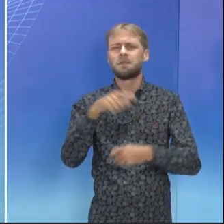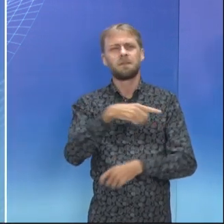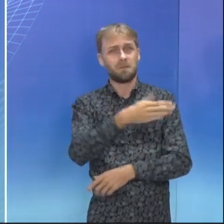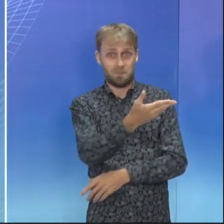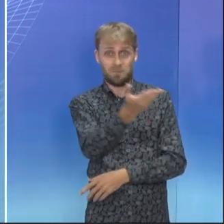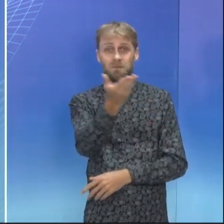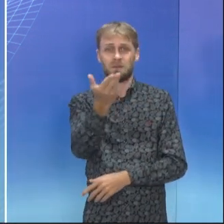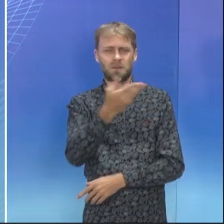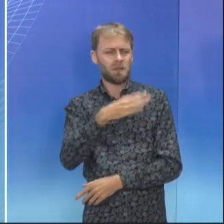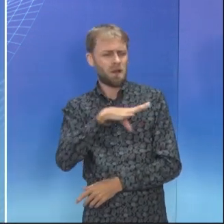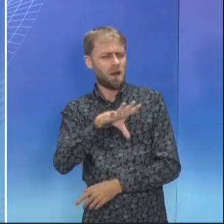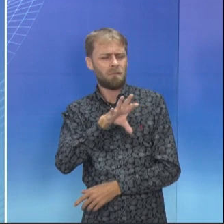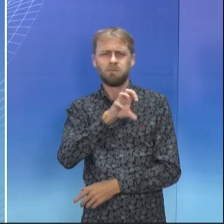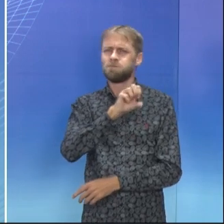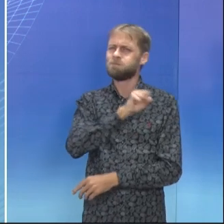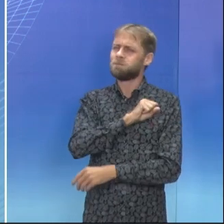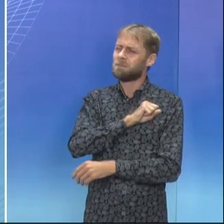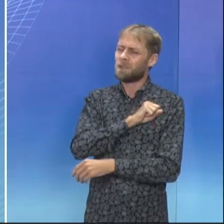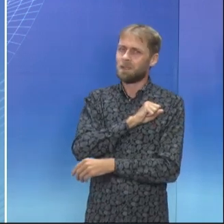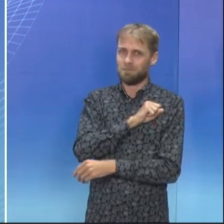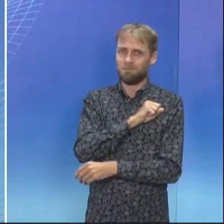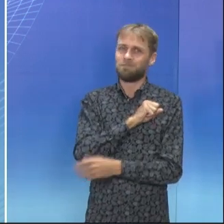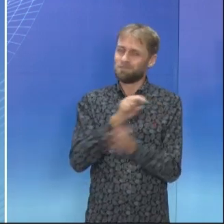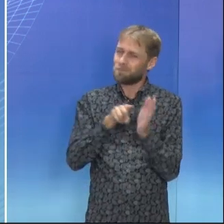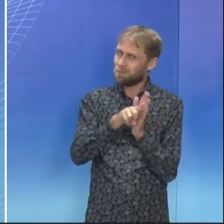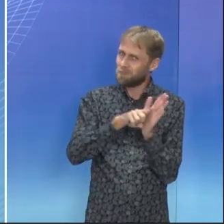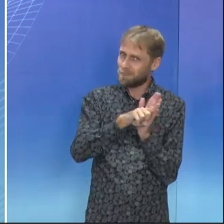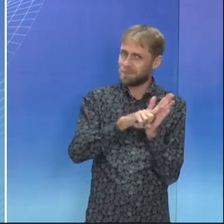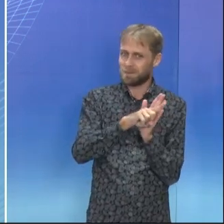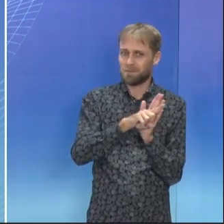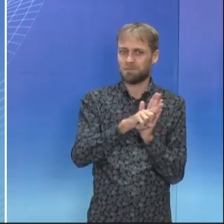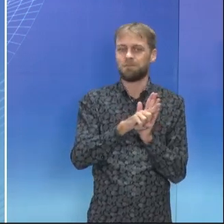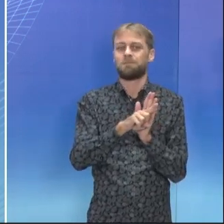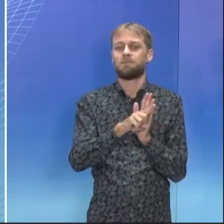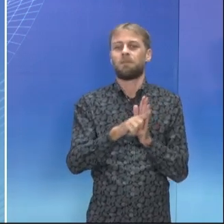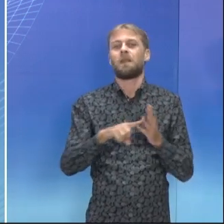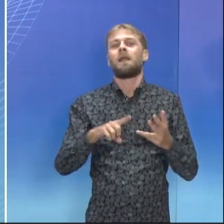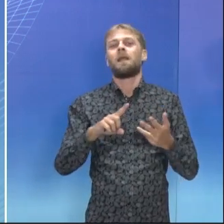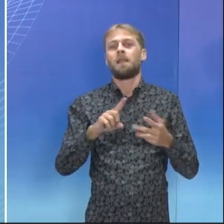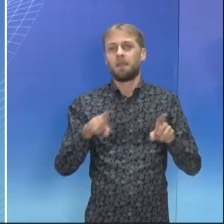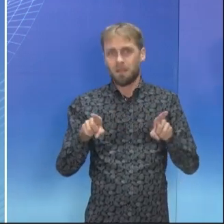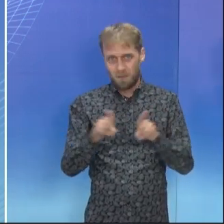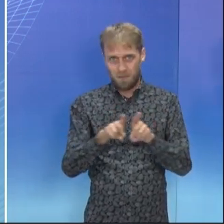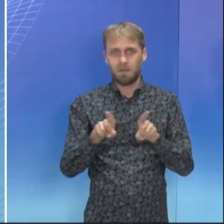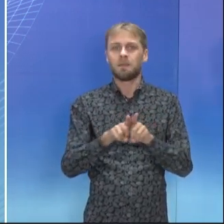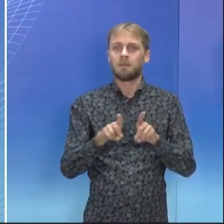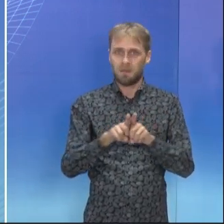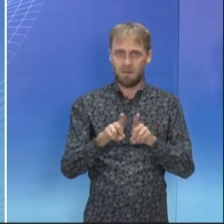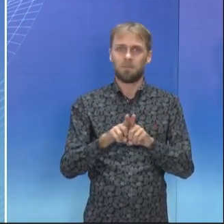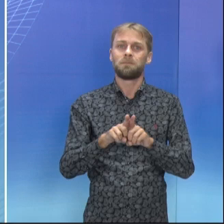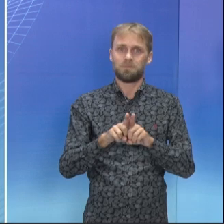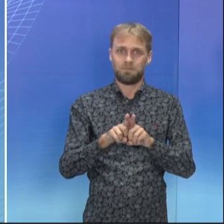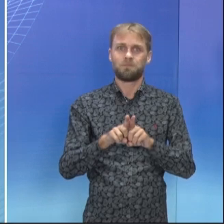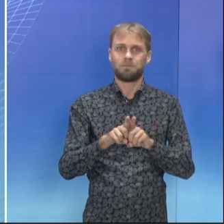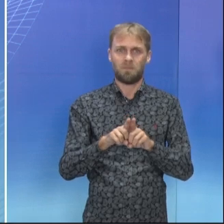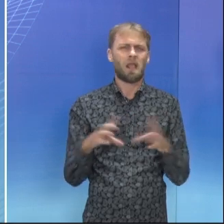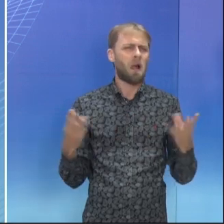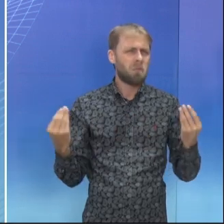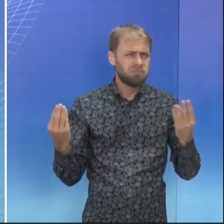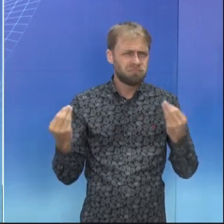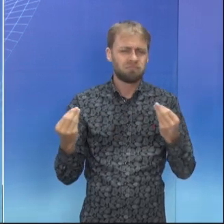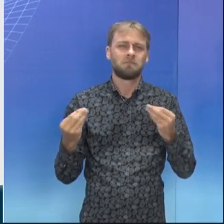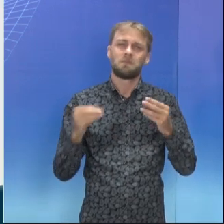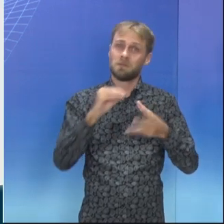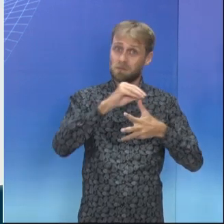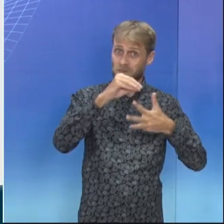apaixonar quando estiverem buscando e pesquisando, tá certo? Outra questão que muito cai no contexto